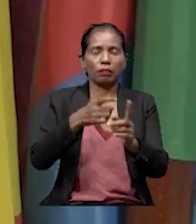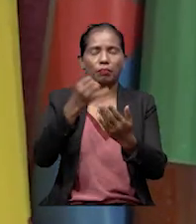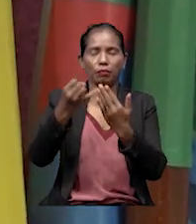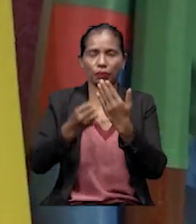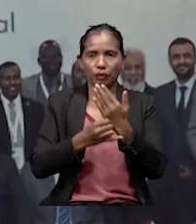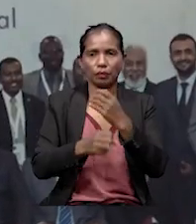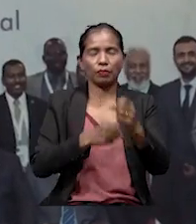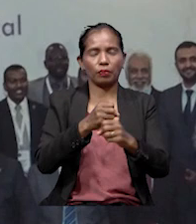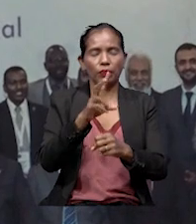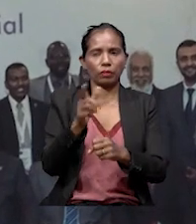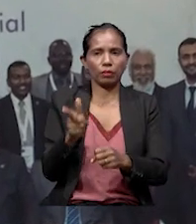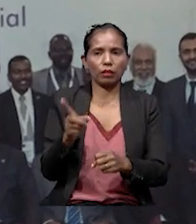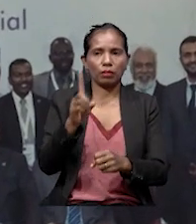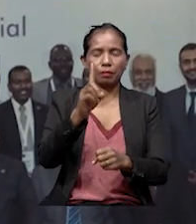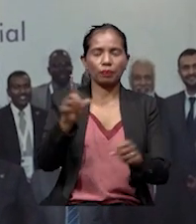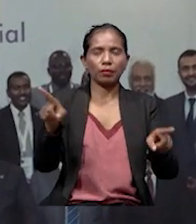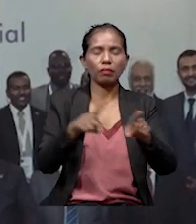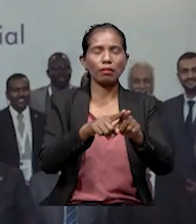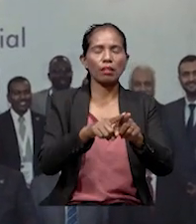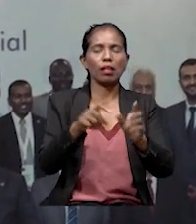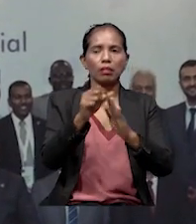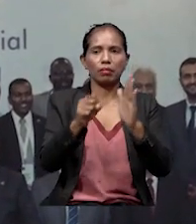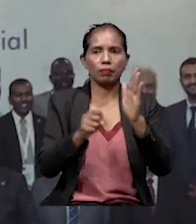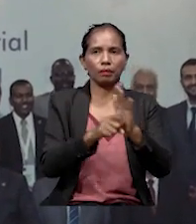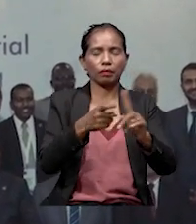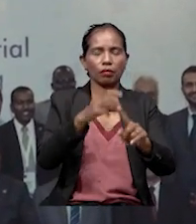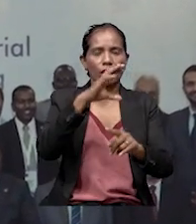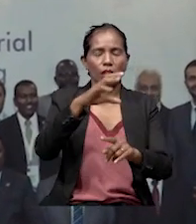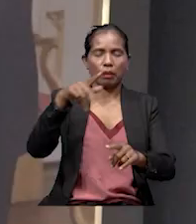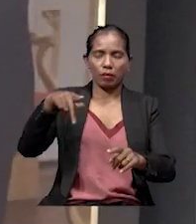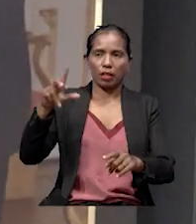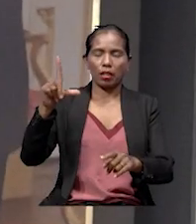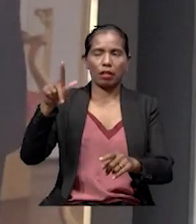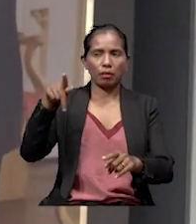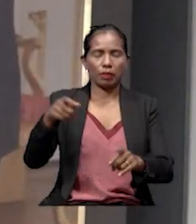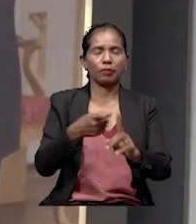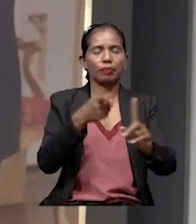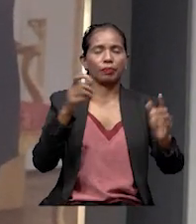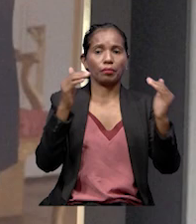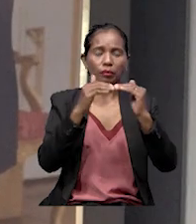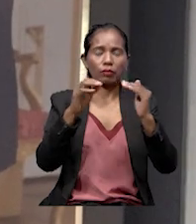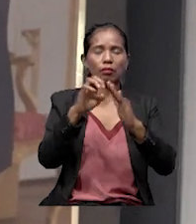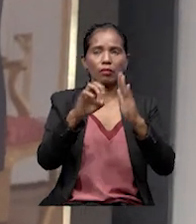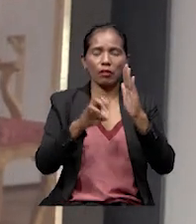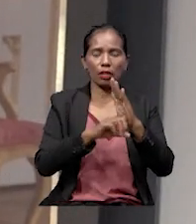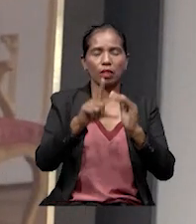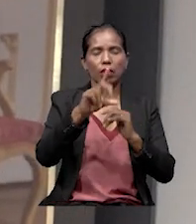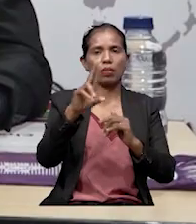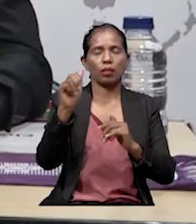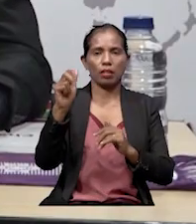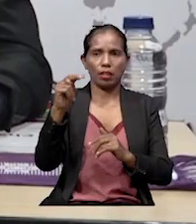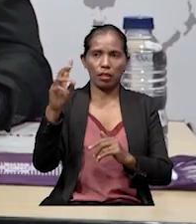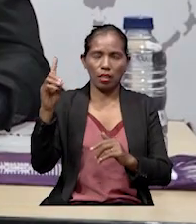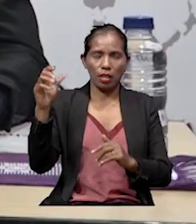Plus hetang statutu nudar asosiasaun observasaun husi CPLP li husi Cimeira Festarunian ia Luanda, Angola.